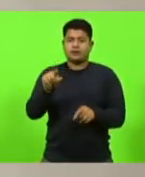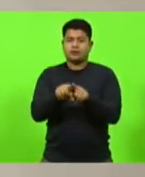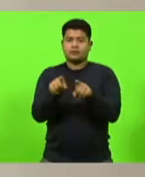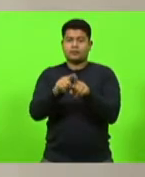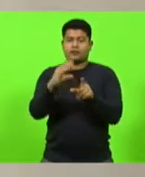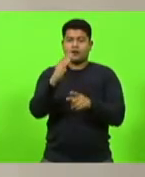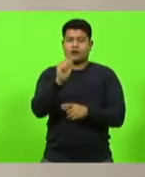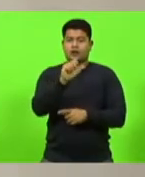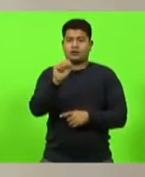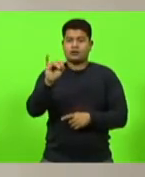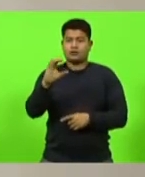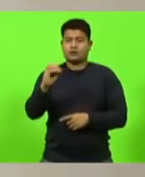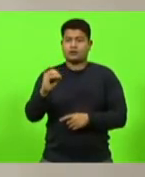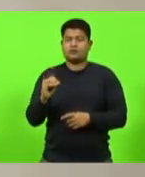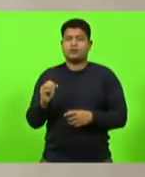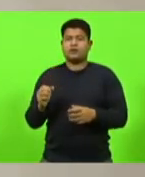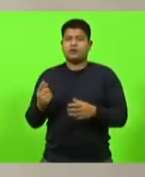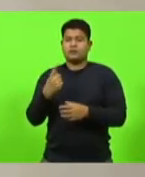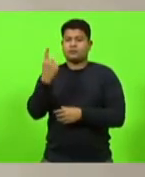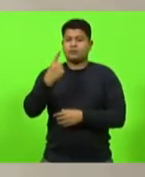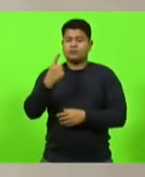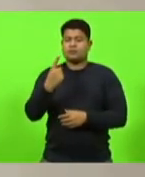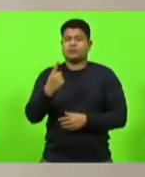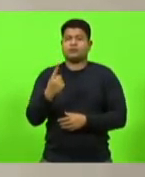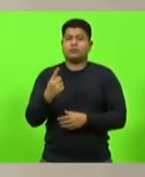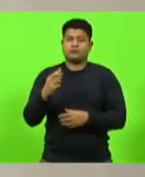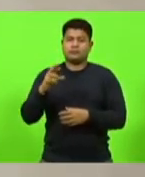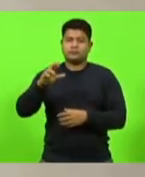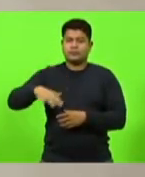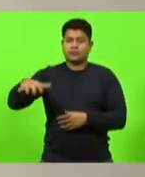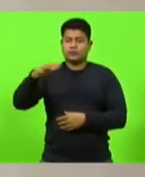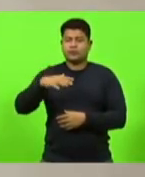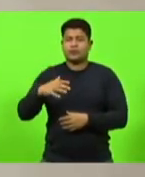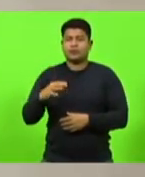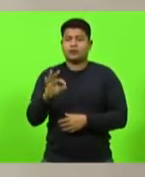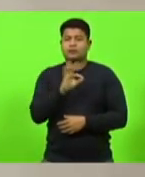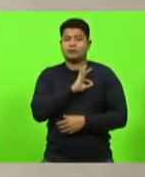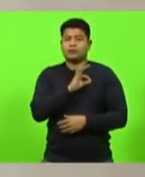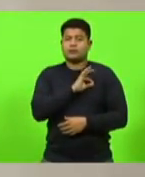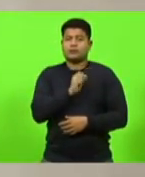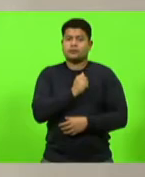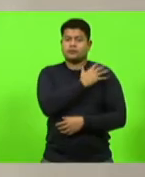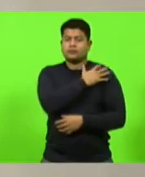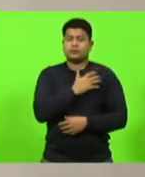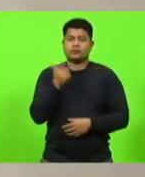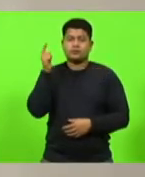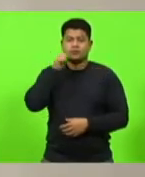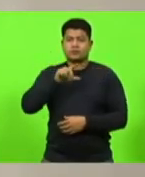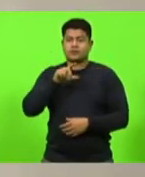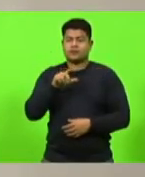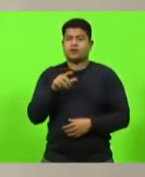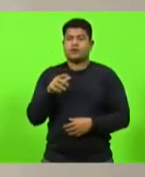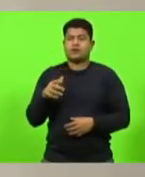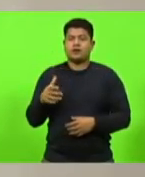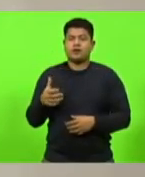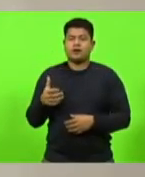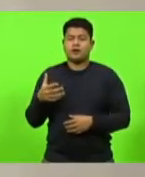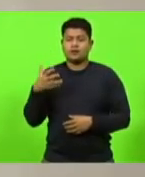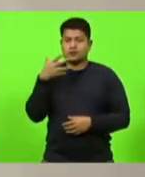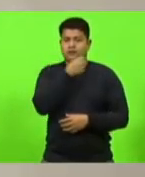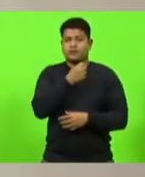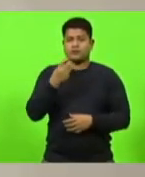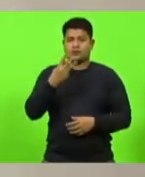lotados na 1ª Região da Polícia Militar do 4º Batalhão da Polícia Militar pelo ato de bravura ao resgatar 3 cavalos submersos no município